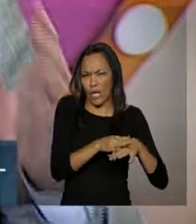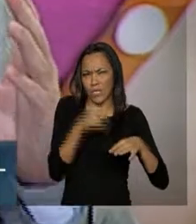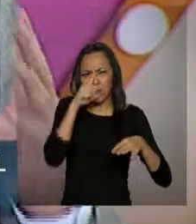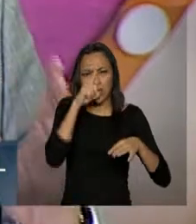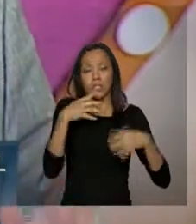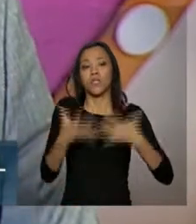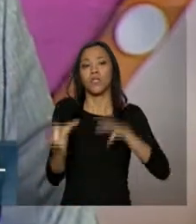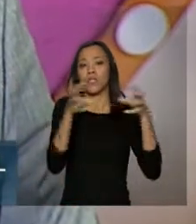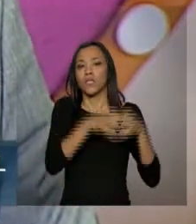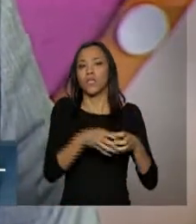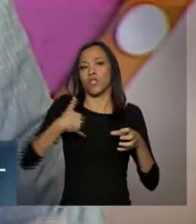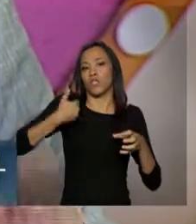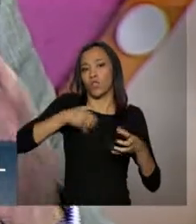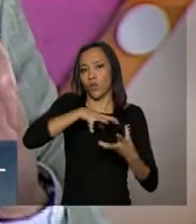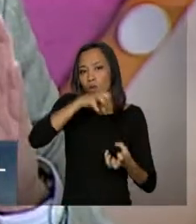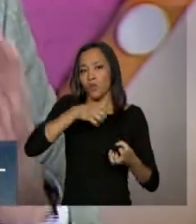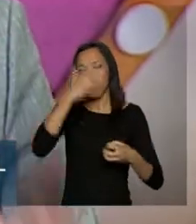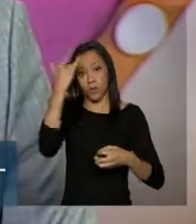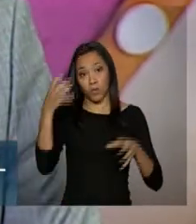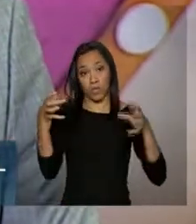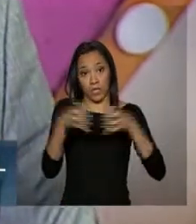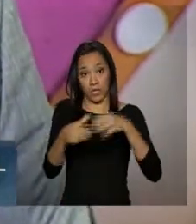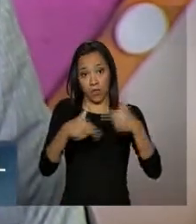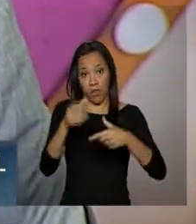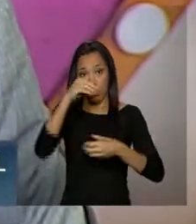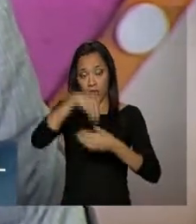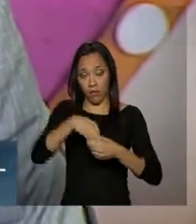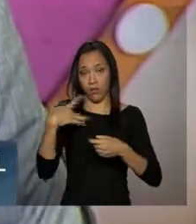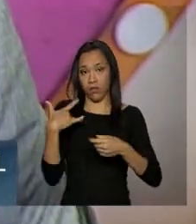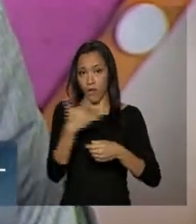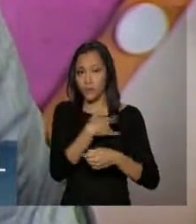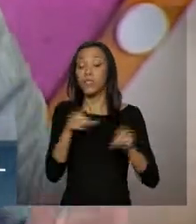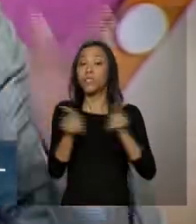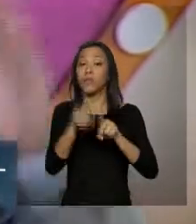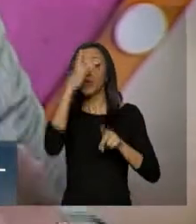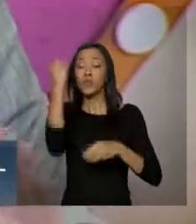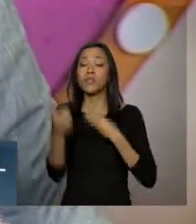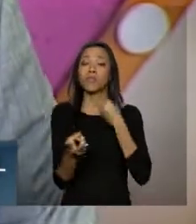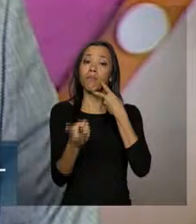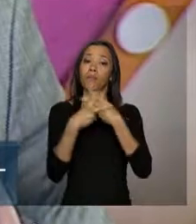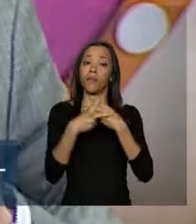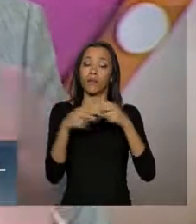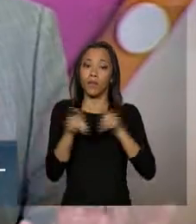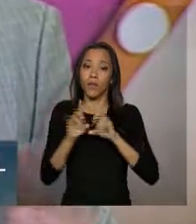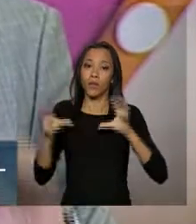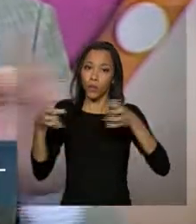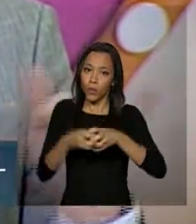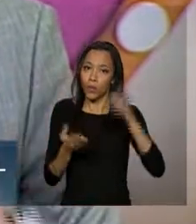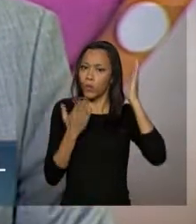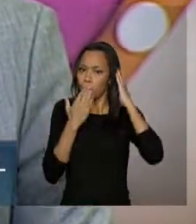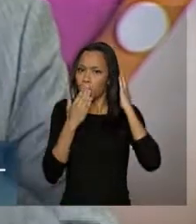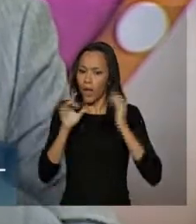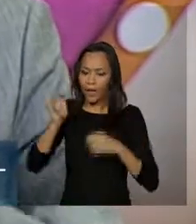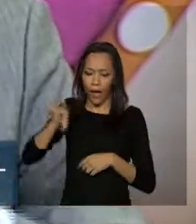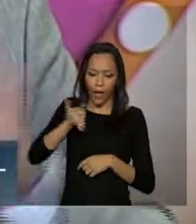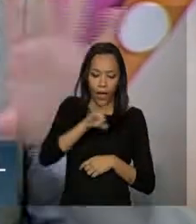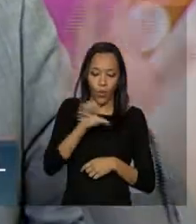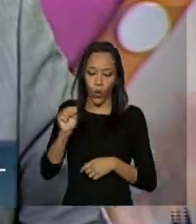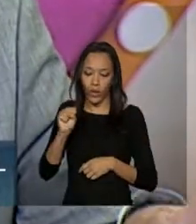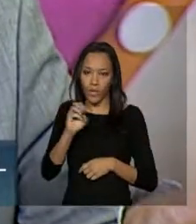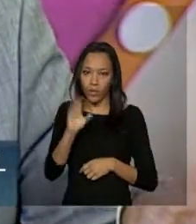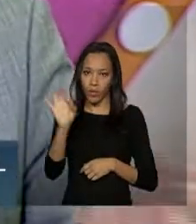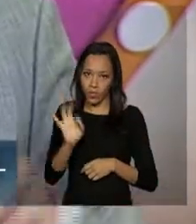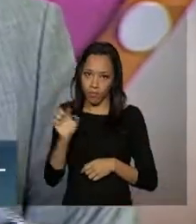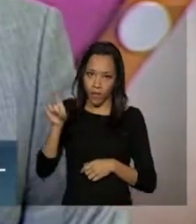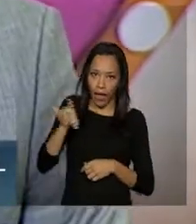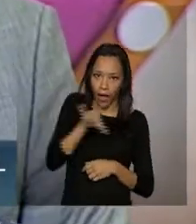idosos, trabalhadores da saúde, população privada de liberdade e população indígena, 80% para cada uma delas. Então, se você